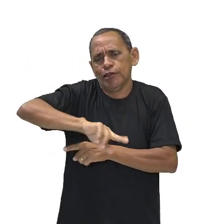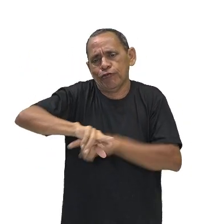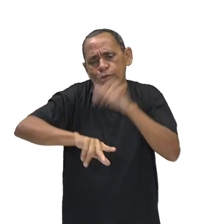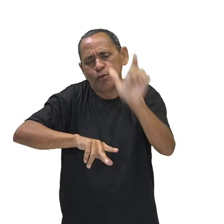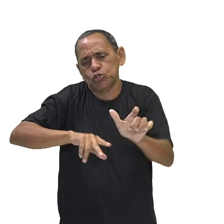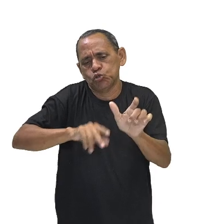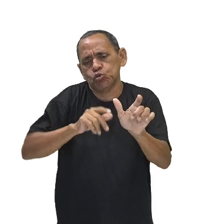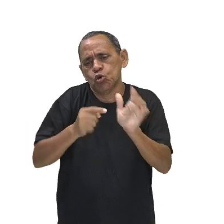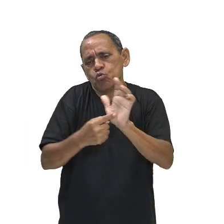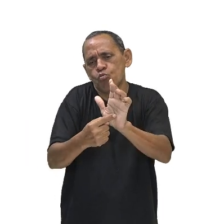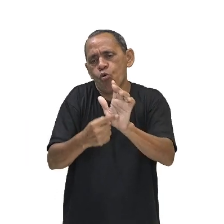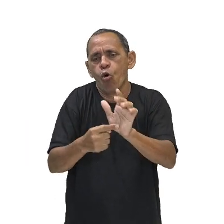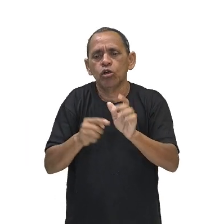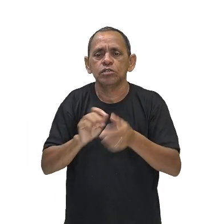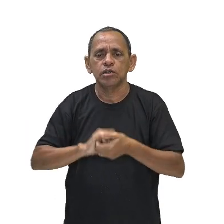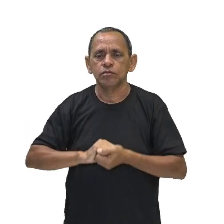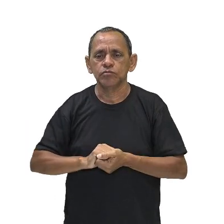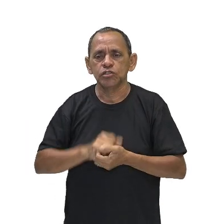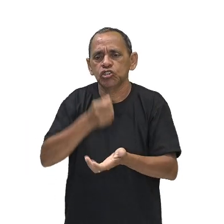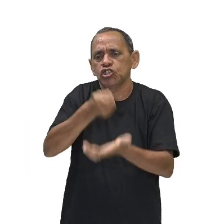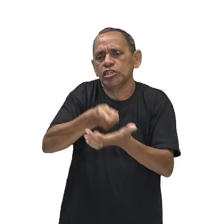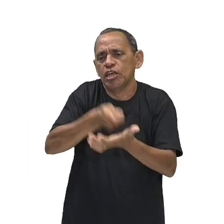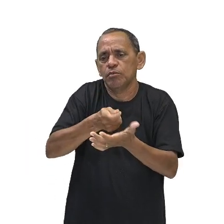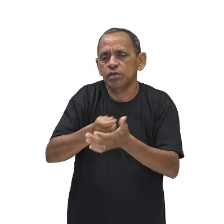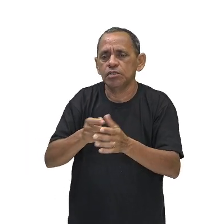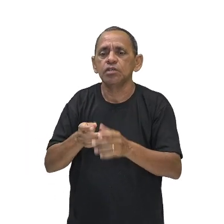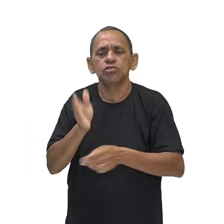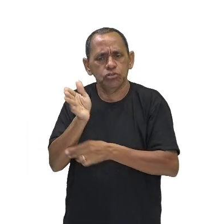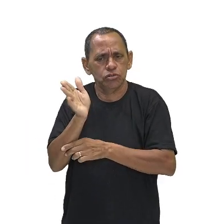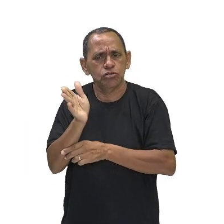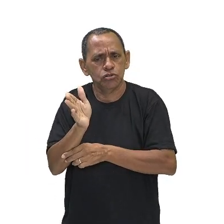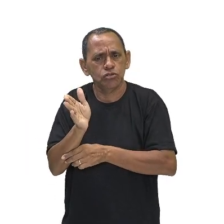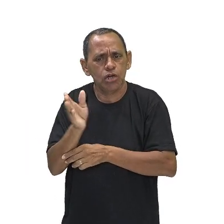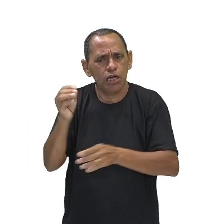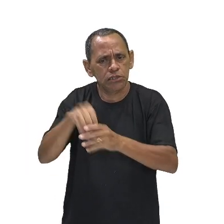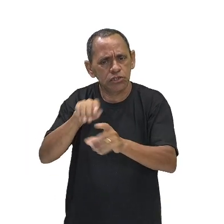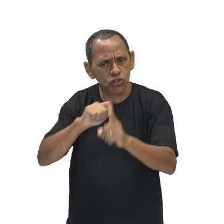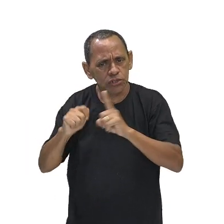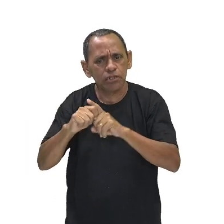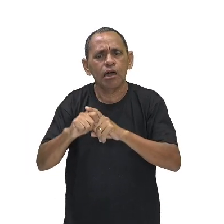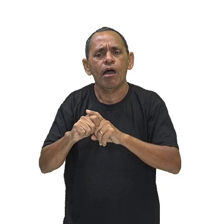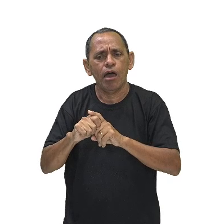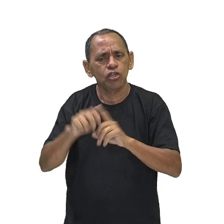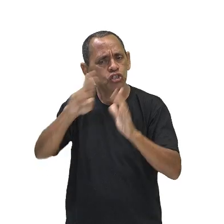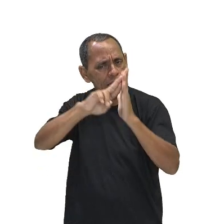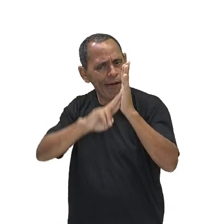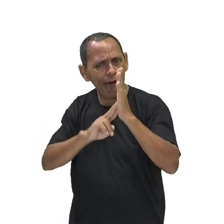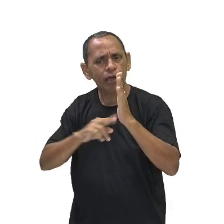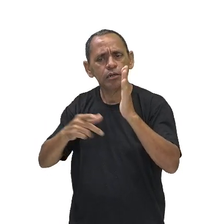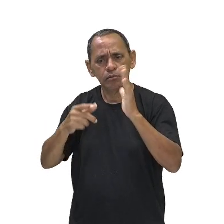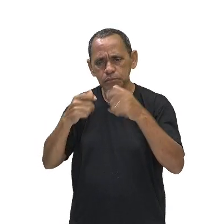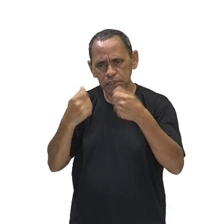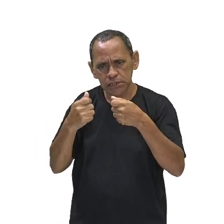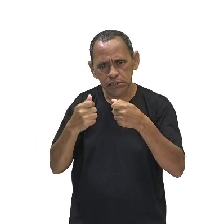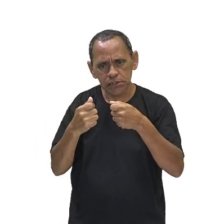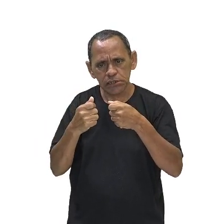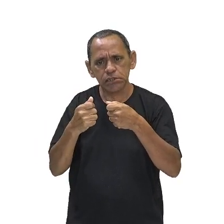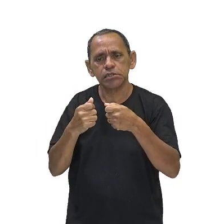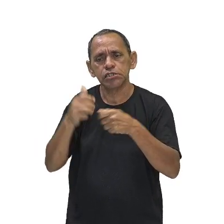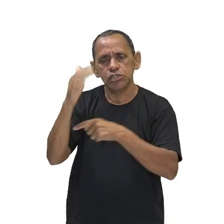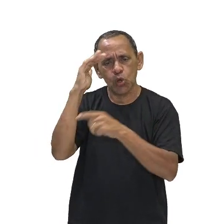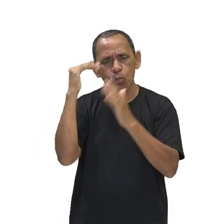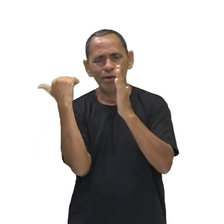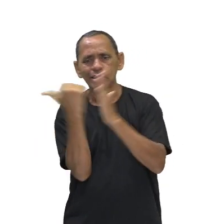já está posto na sociedade, então nós temos que cumprir, porque se nós não cumprirmos, nós seremos punidos,